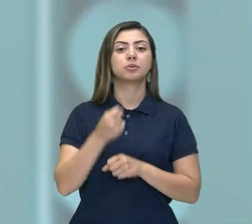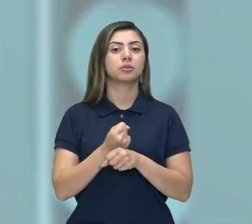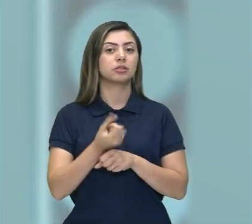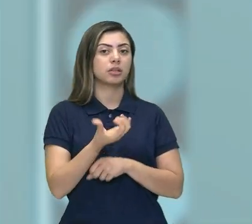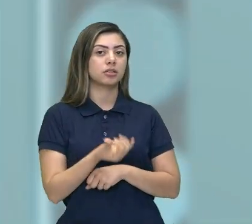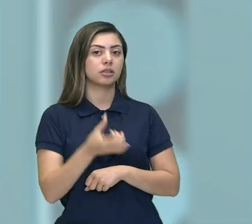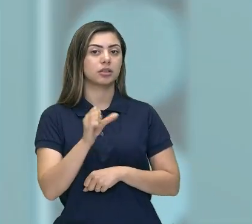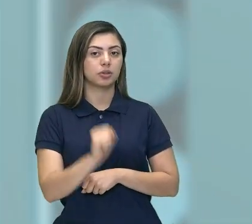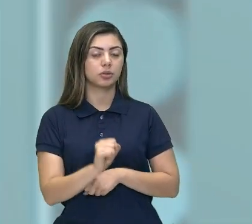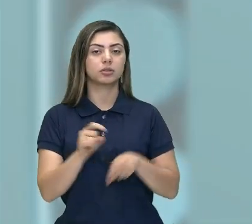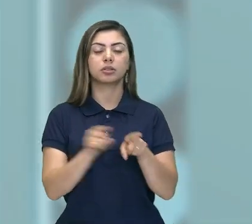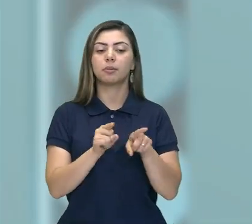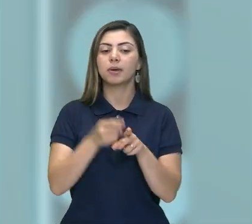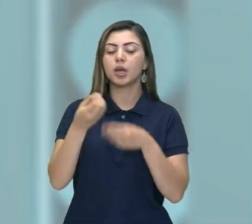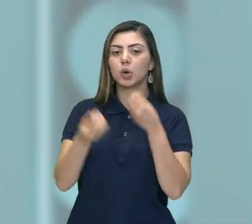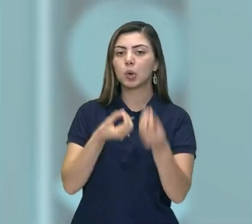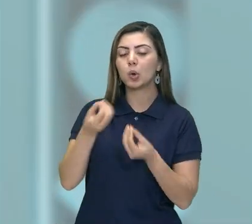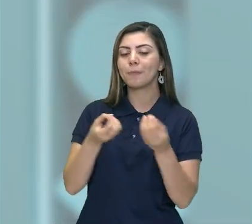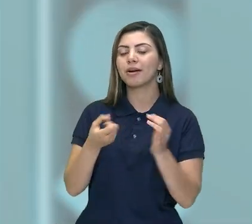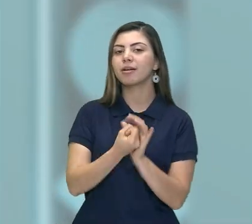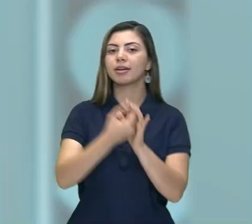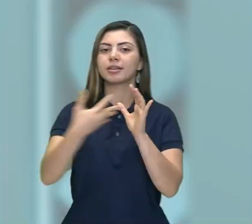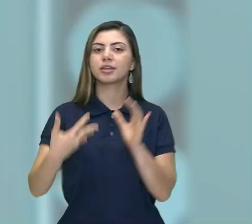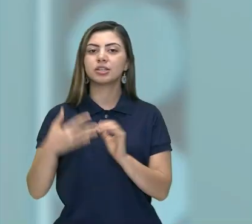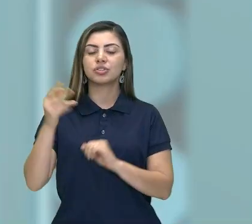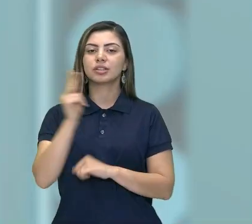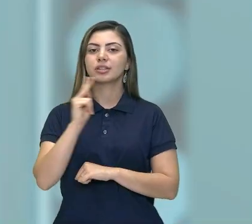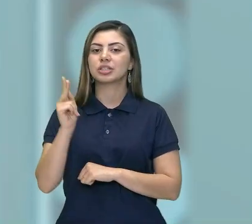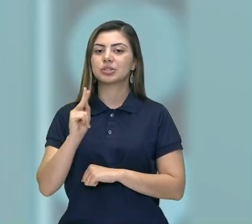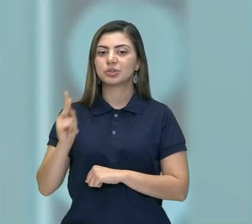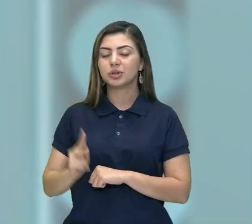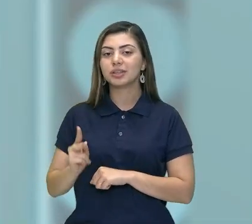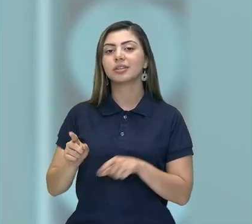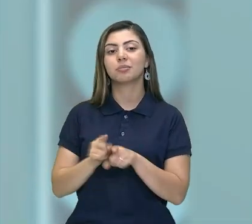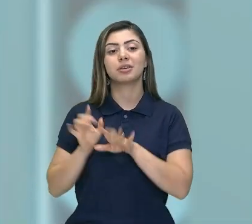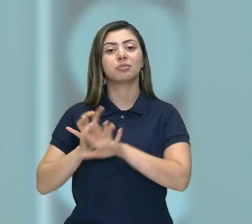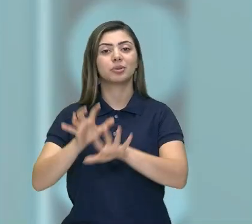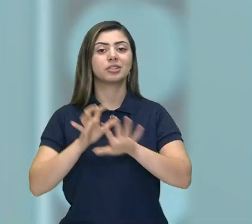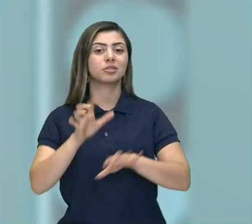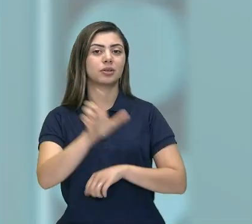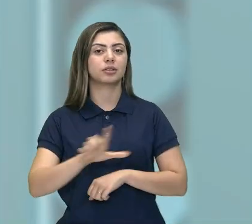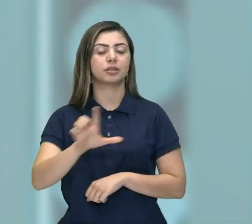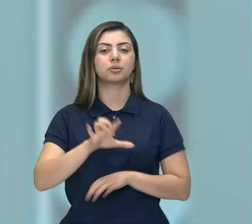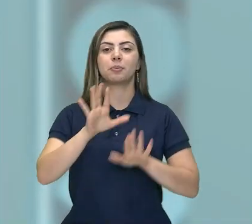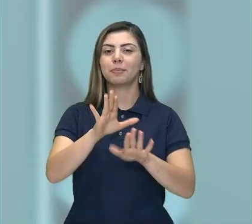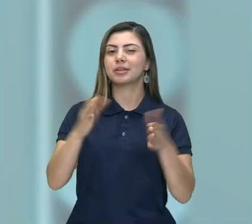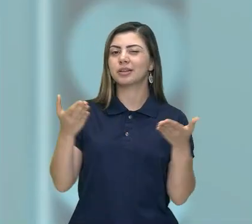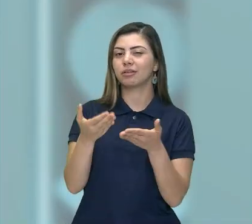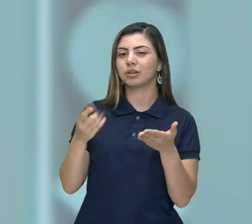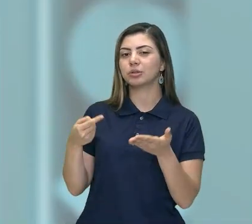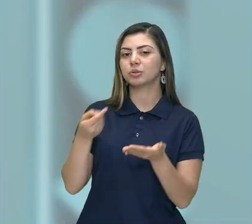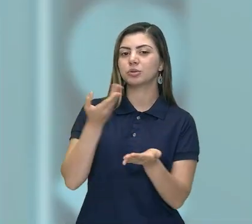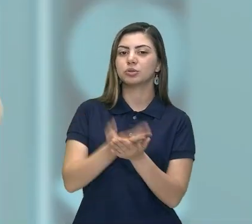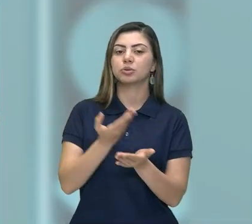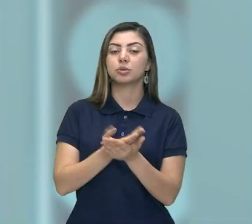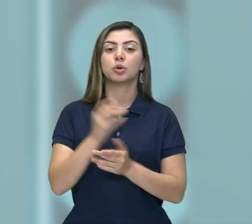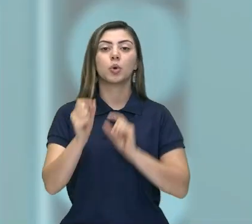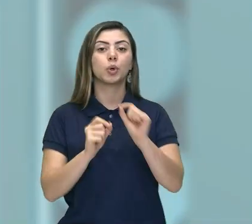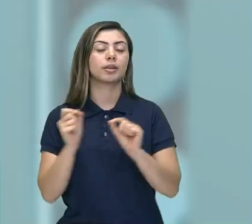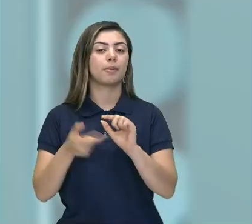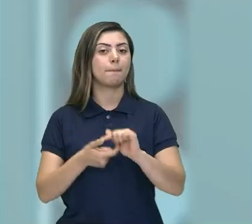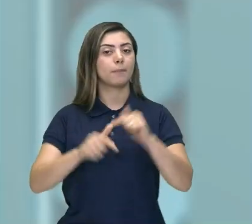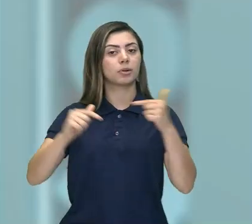esse percurso histórico também refletiu na literatura. Mas antes a gente vai voltar um pouquinho ao conceito de